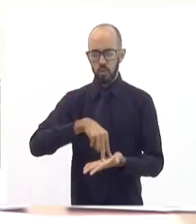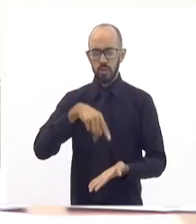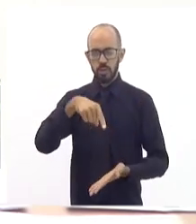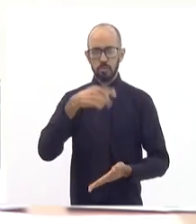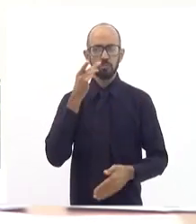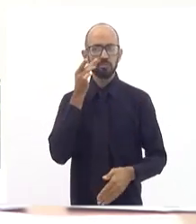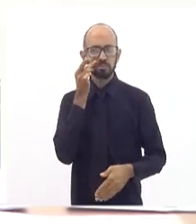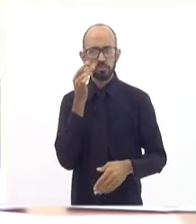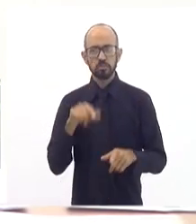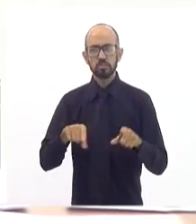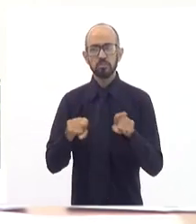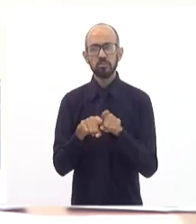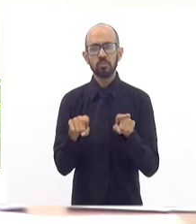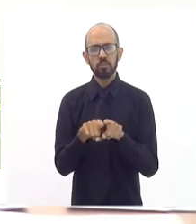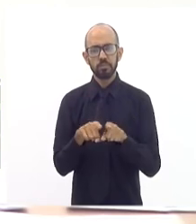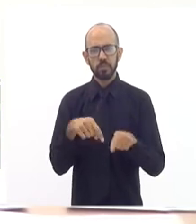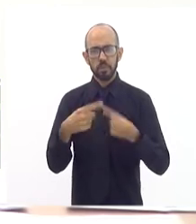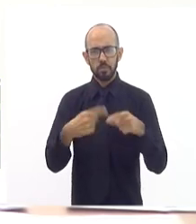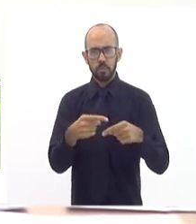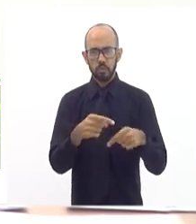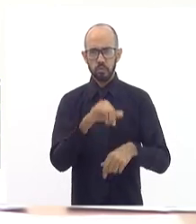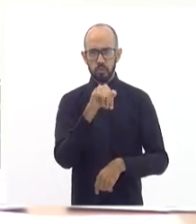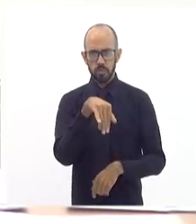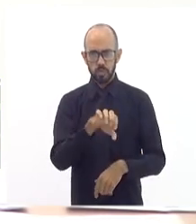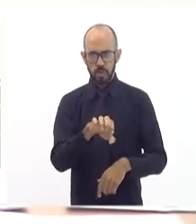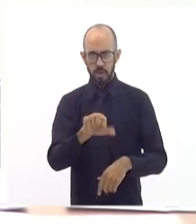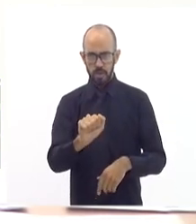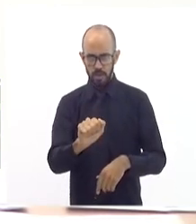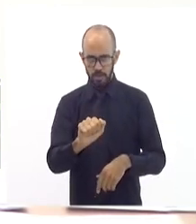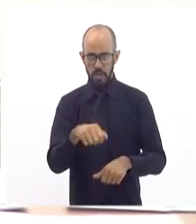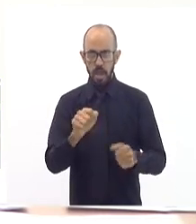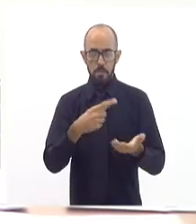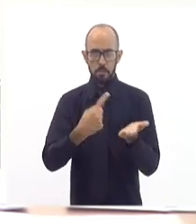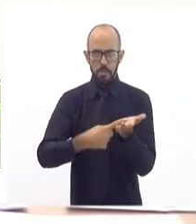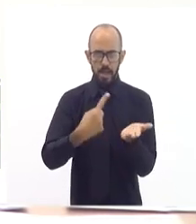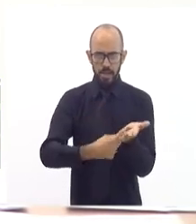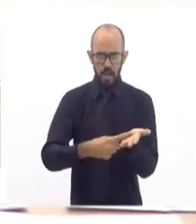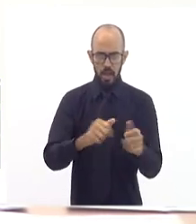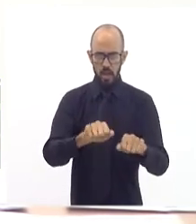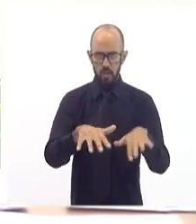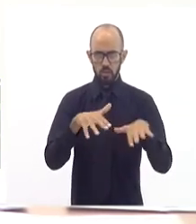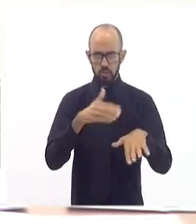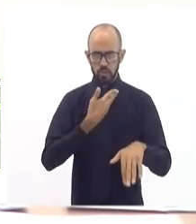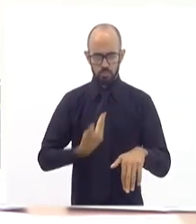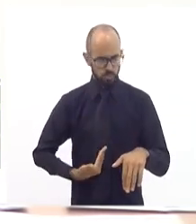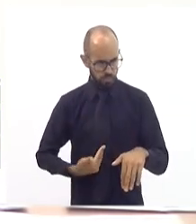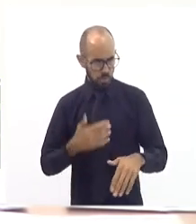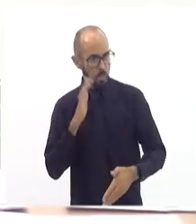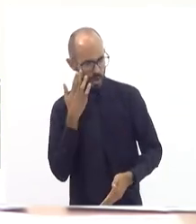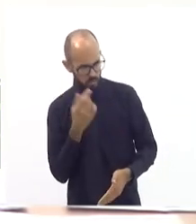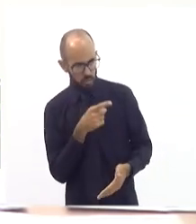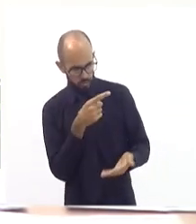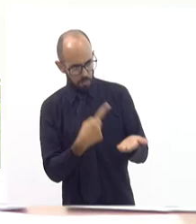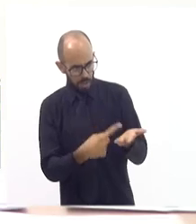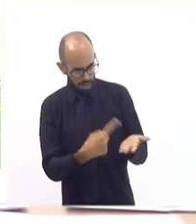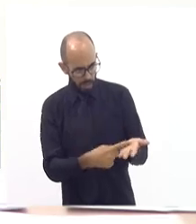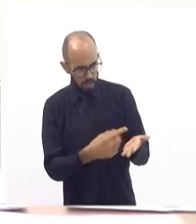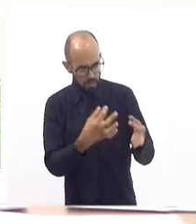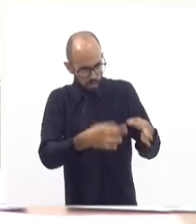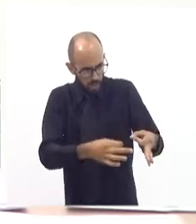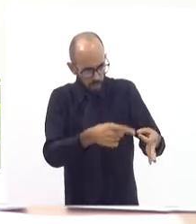assim que o órgão que emite a licença ambiental marcar audiência pública você deve marcar audiência porque eu vou apresentar